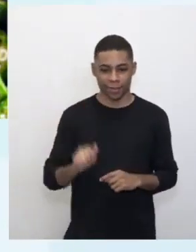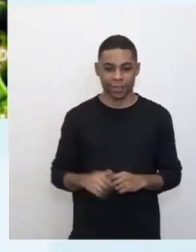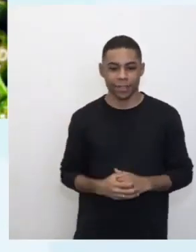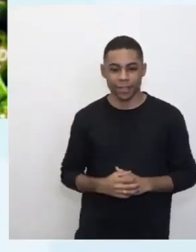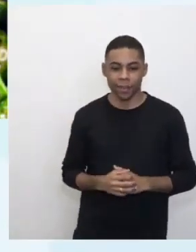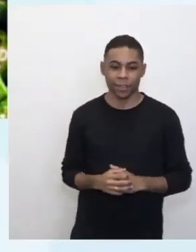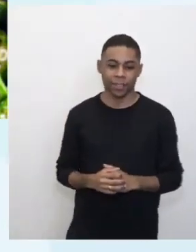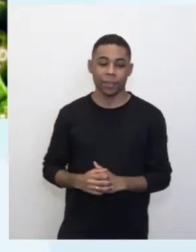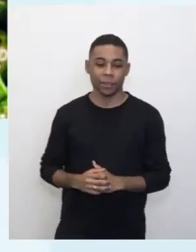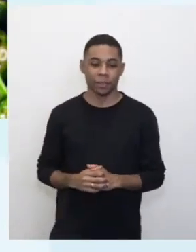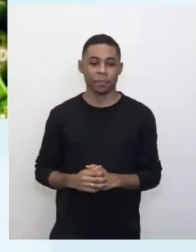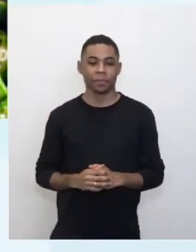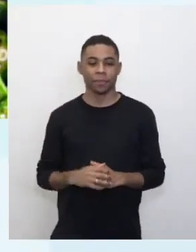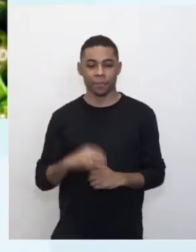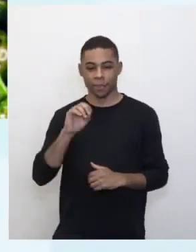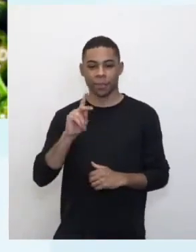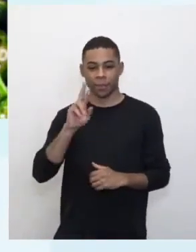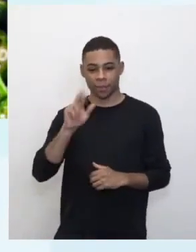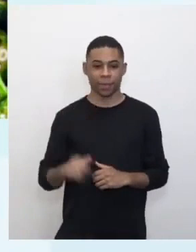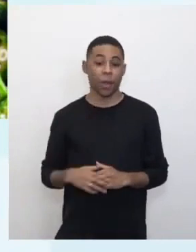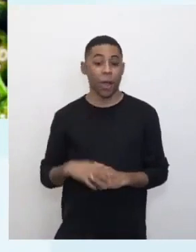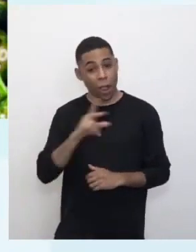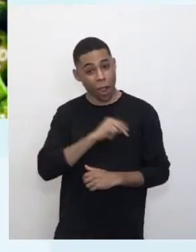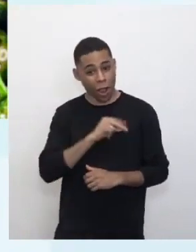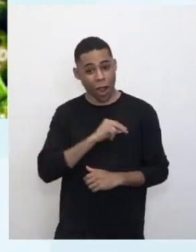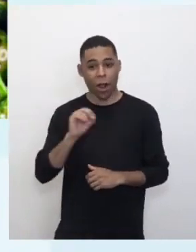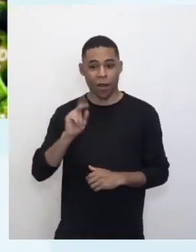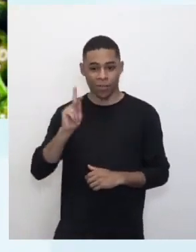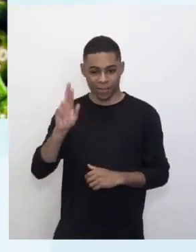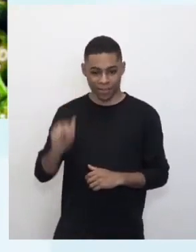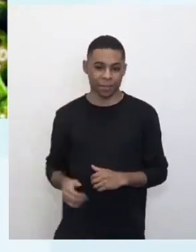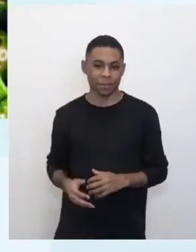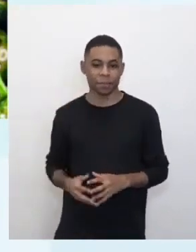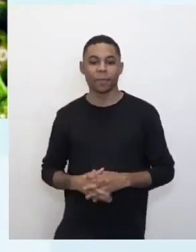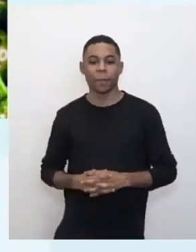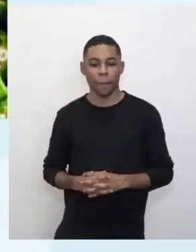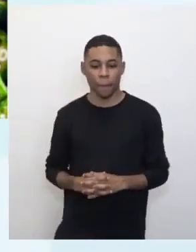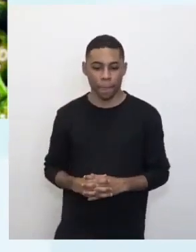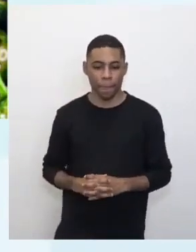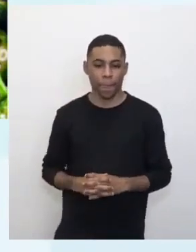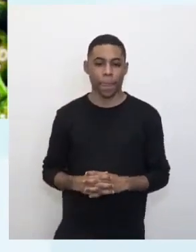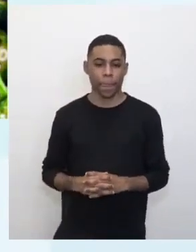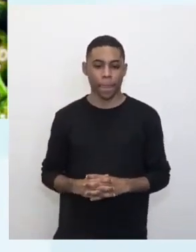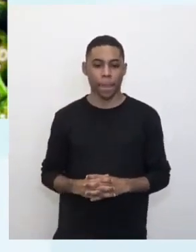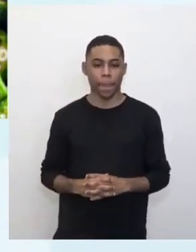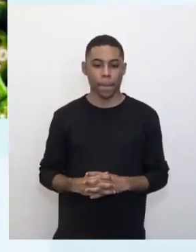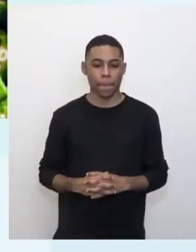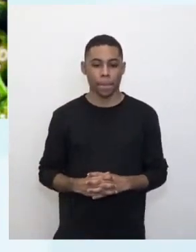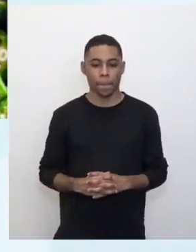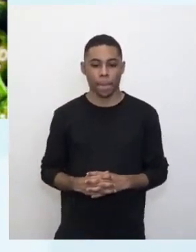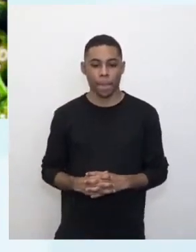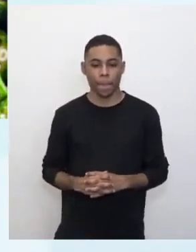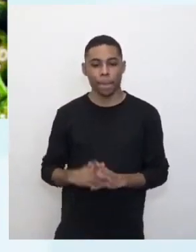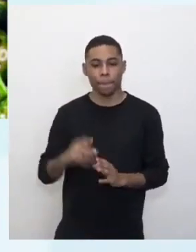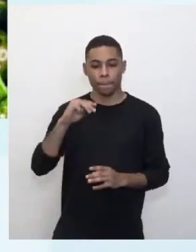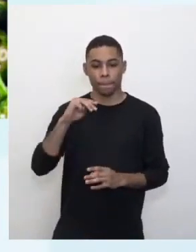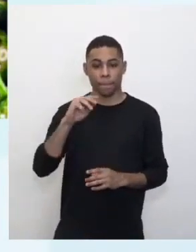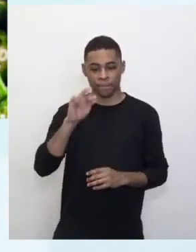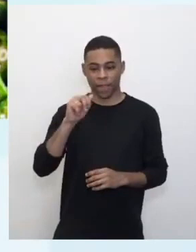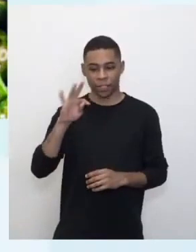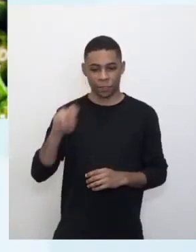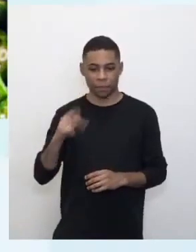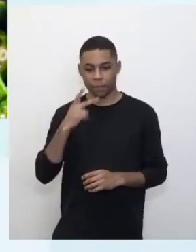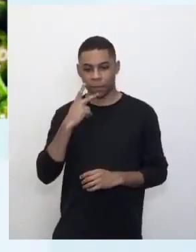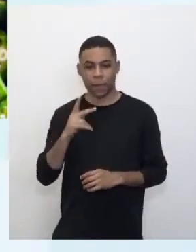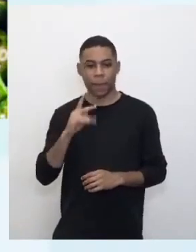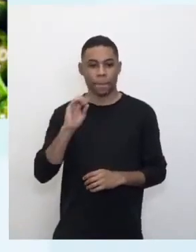Okay. Okra, a Maria tá no okra aí. Oh, yeah, okra. Very Olha, nice. I'm surprised. Both. Both. A Ok. Fátima respondeu